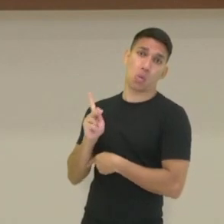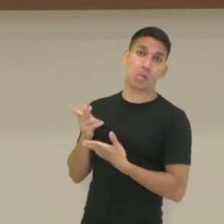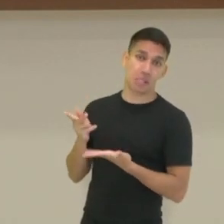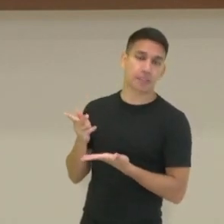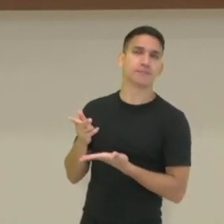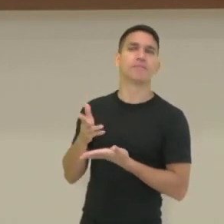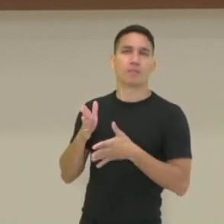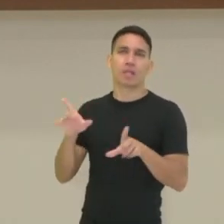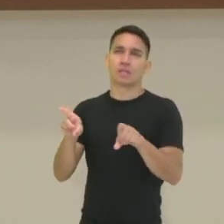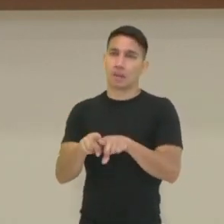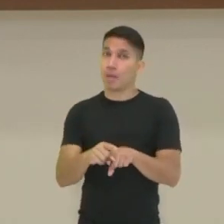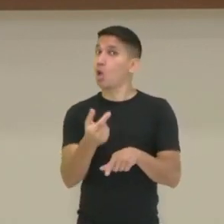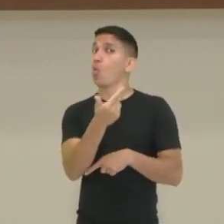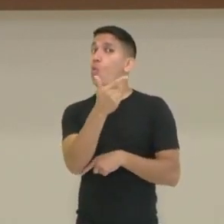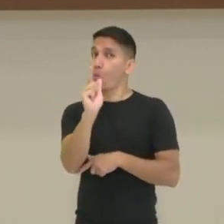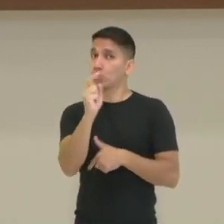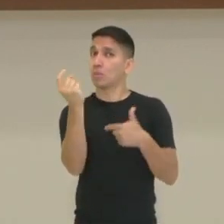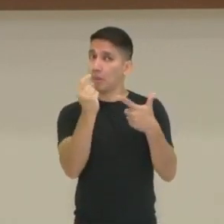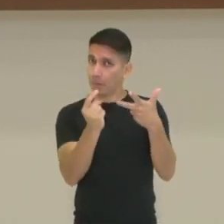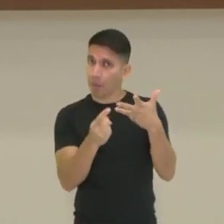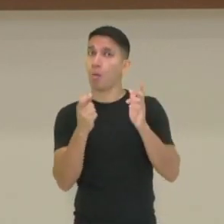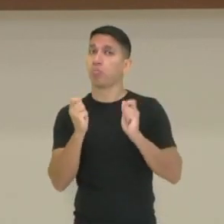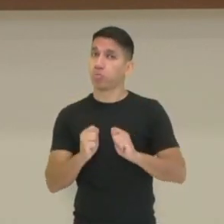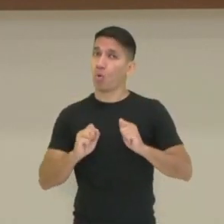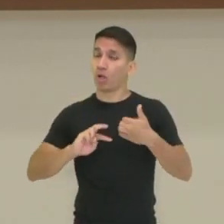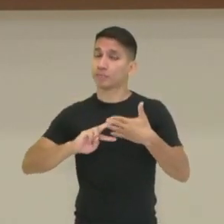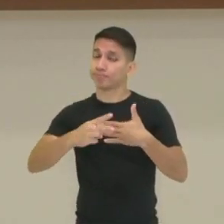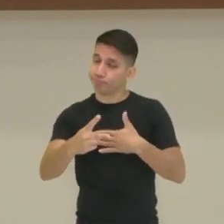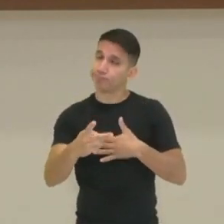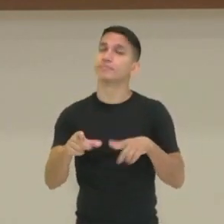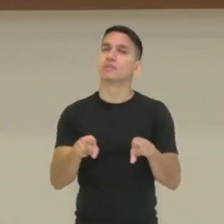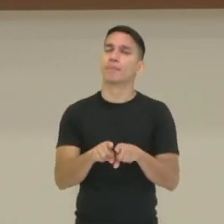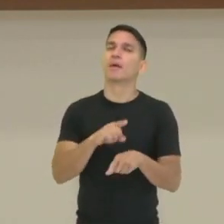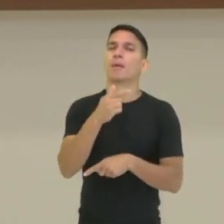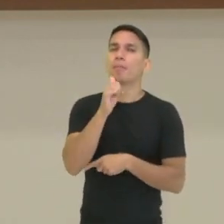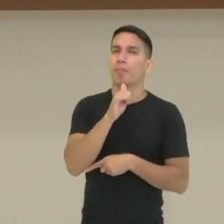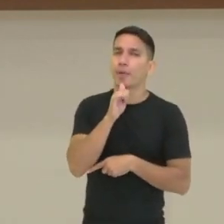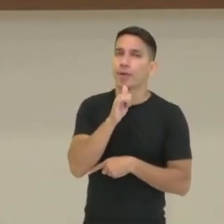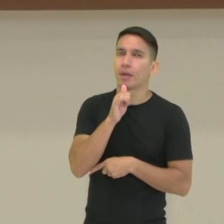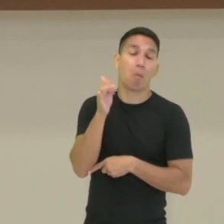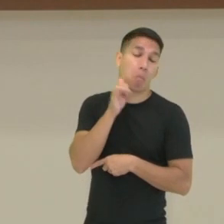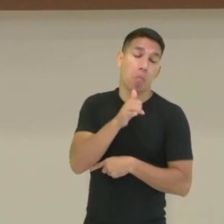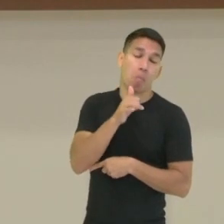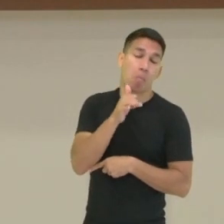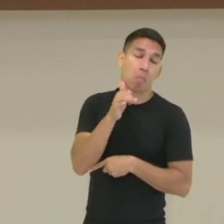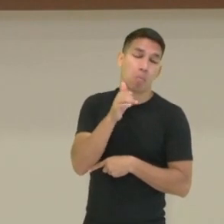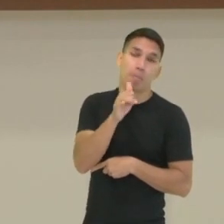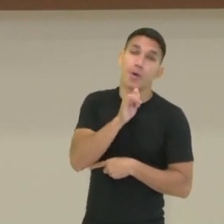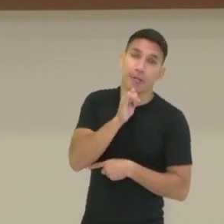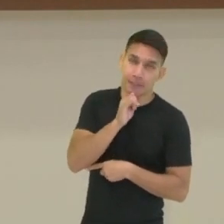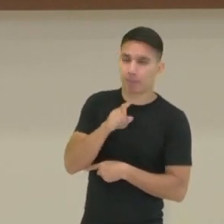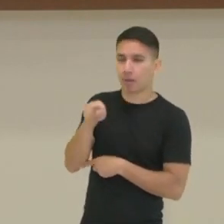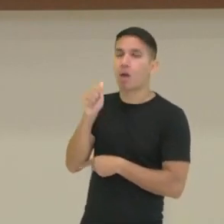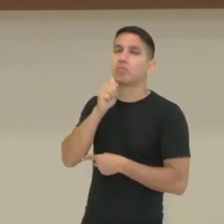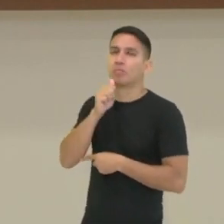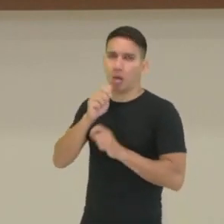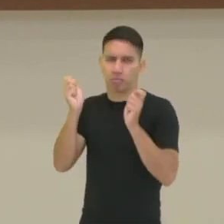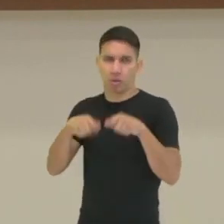além disso, nós temos outros fatores. As mulheres têm mais chance de apresentar essa